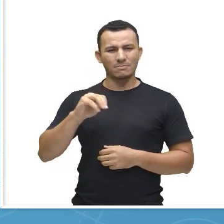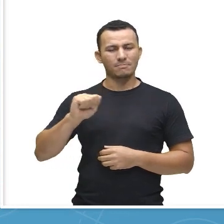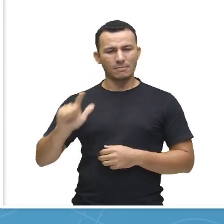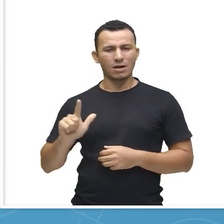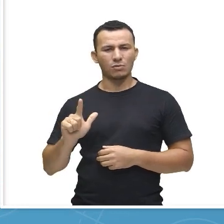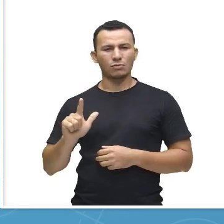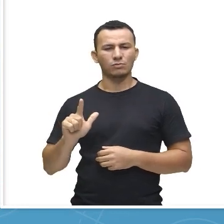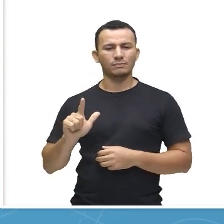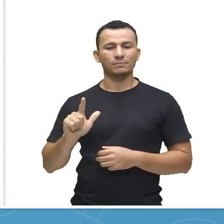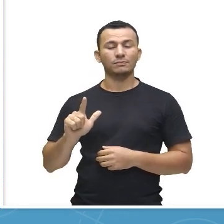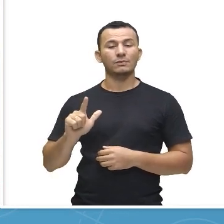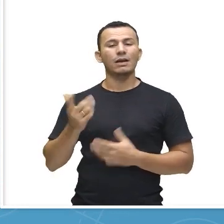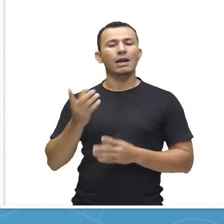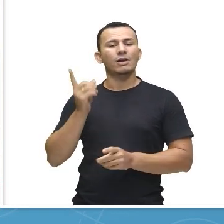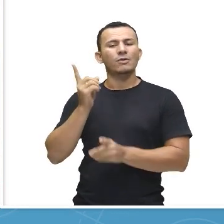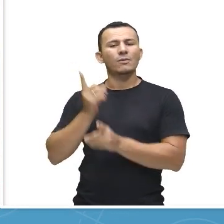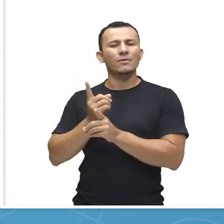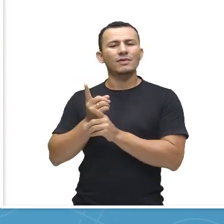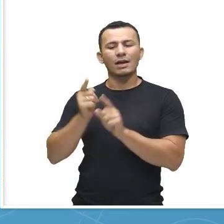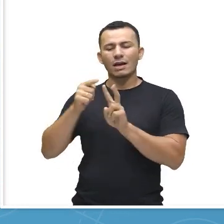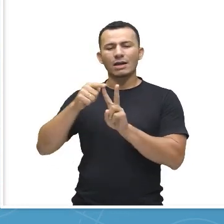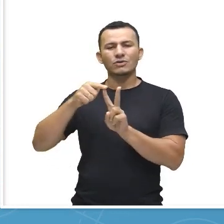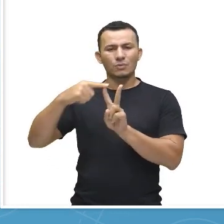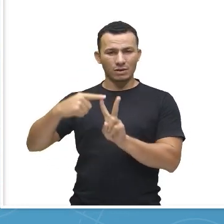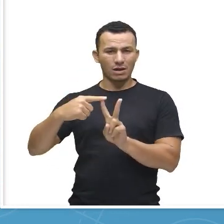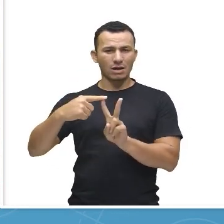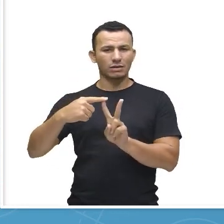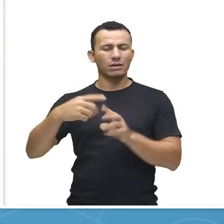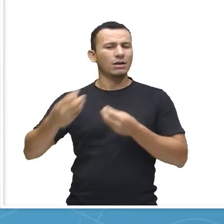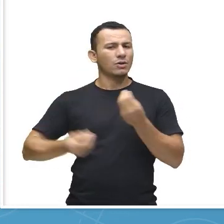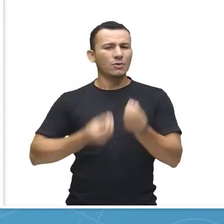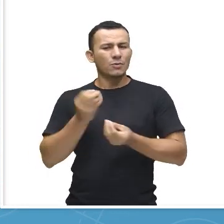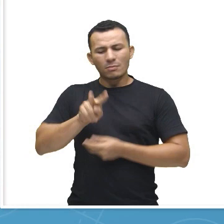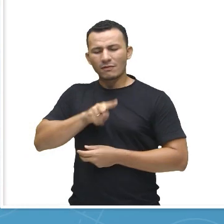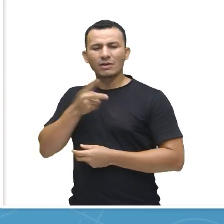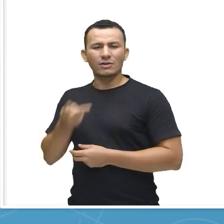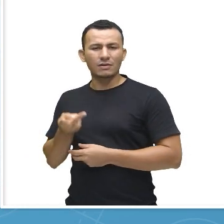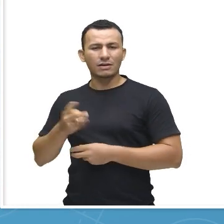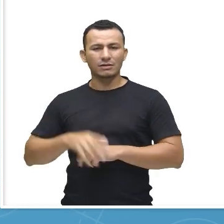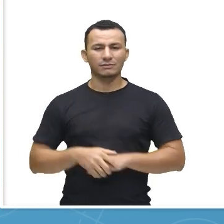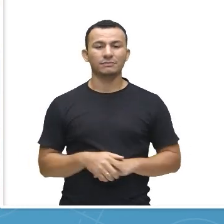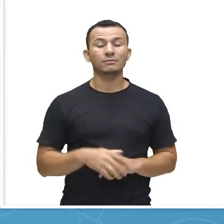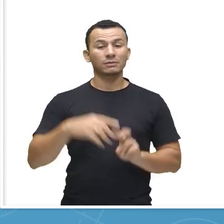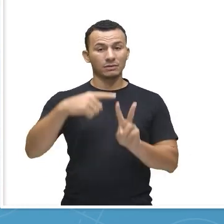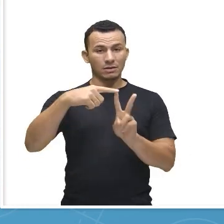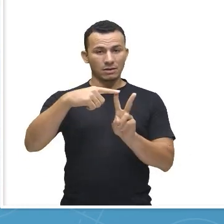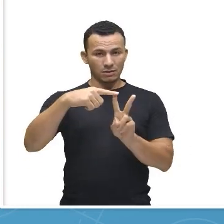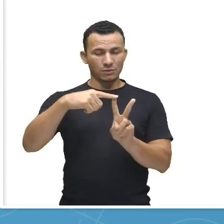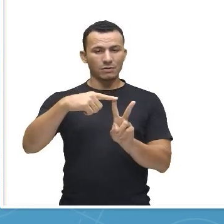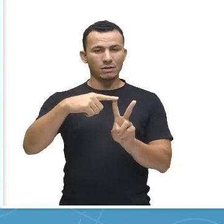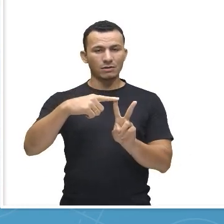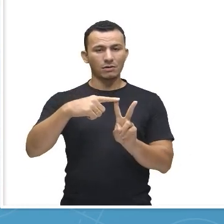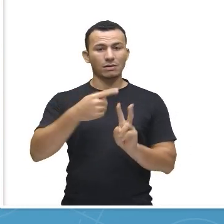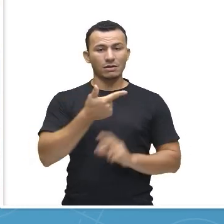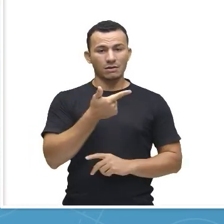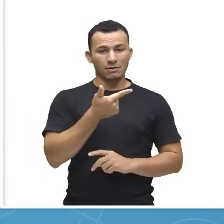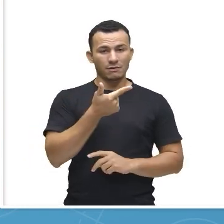número decimal. Então, se é raiz quadrada, olha o que nós vamos fazer. Raiz quadrada de